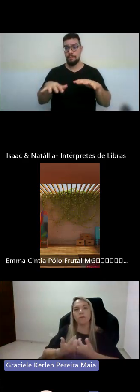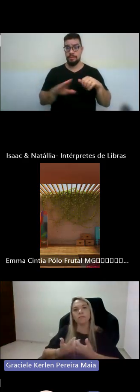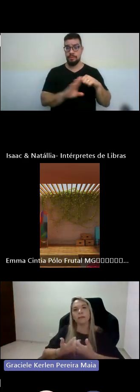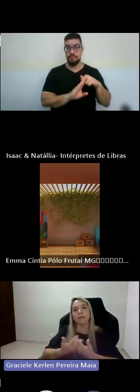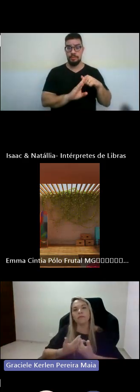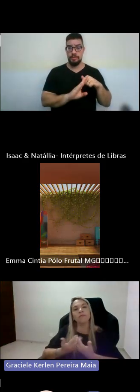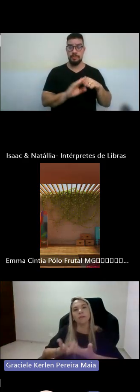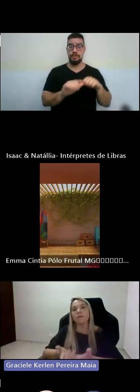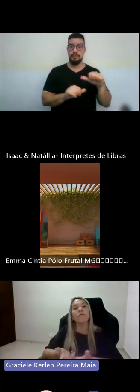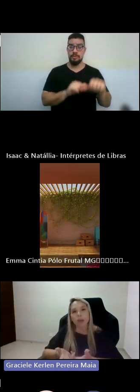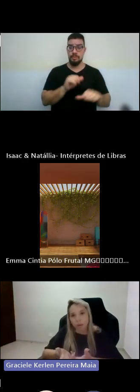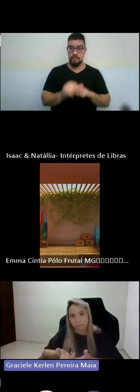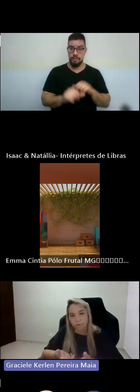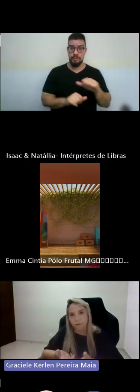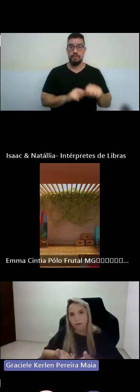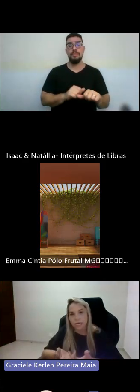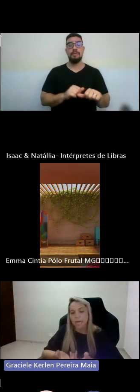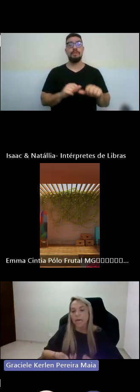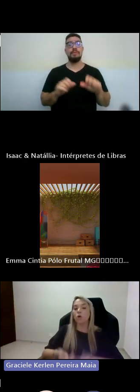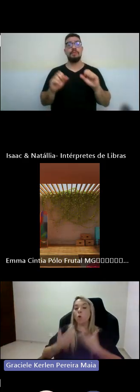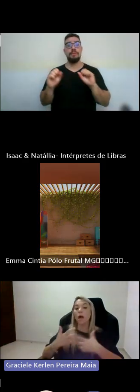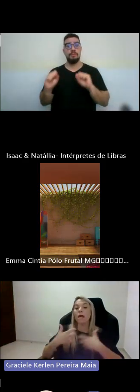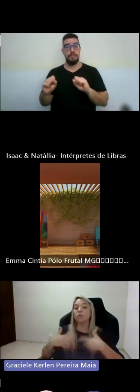eu posso estar me referindo a um verbo.